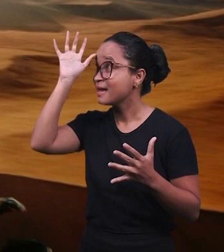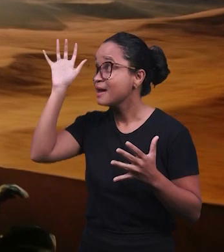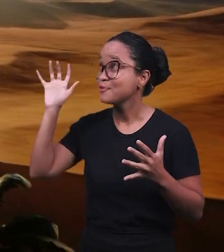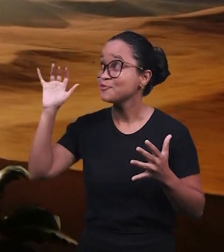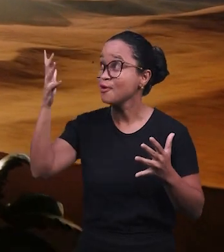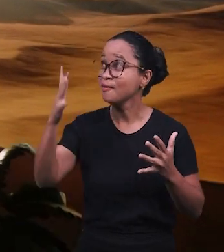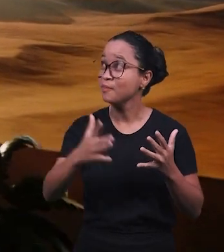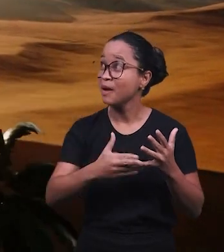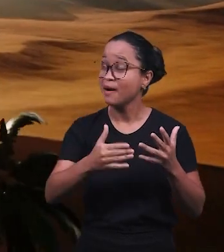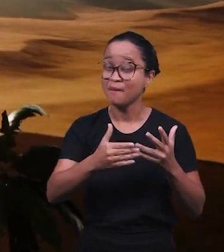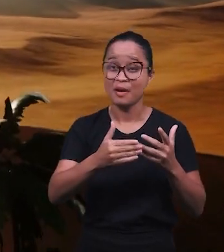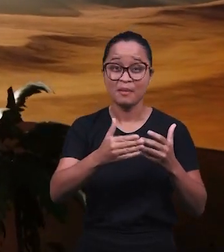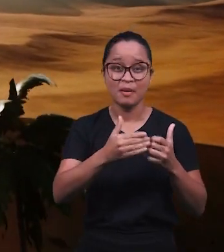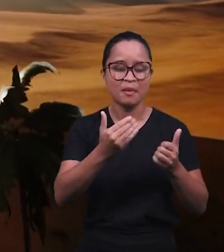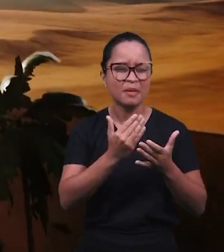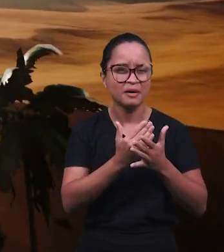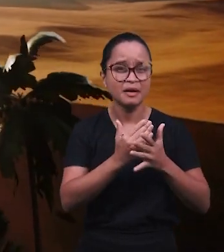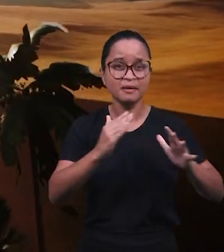solução